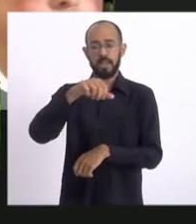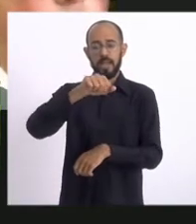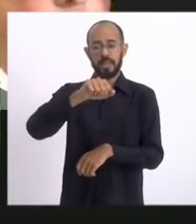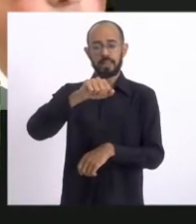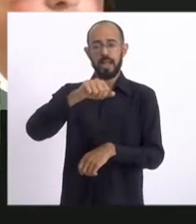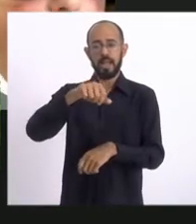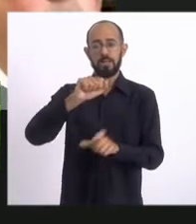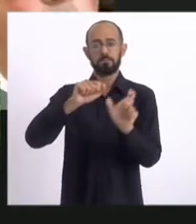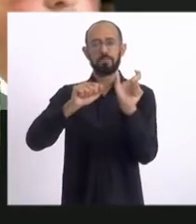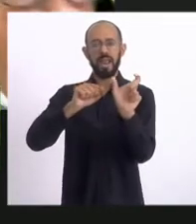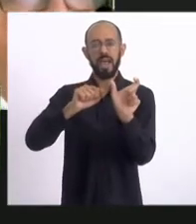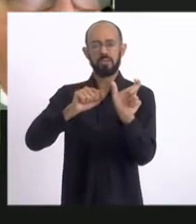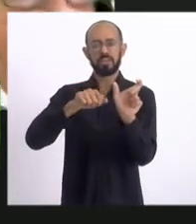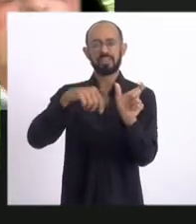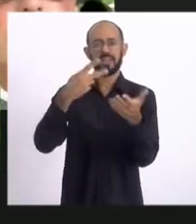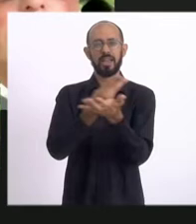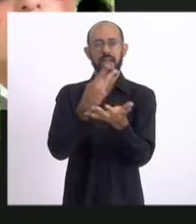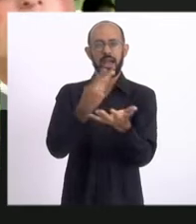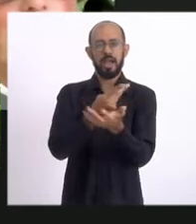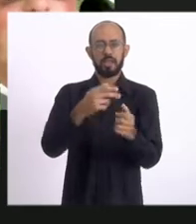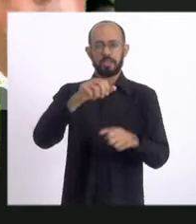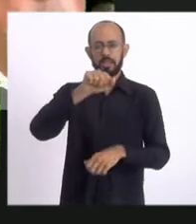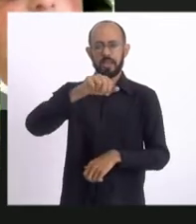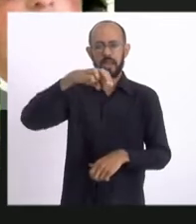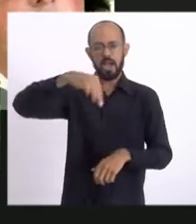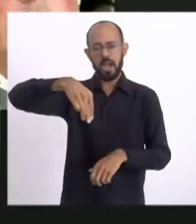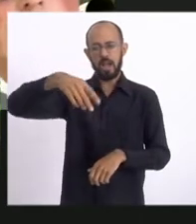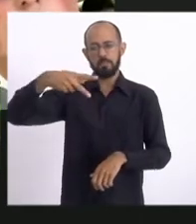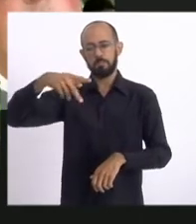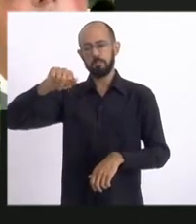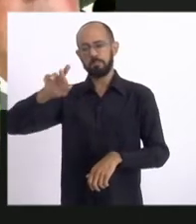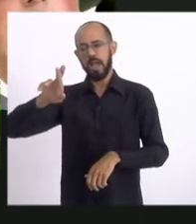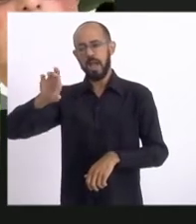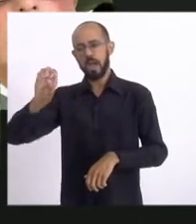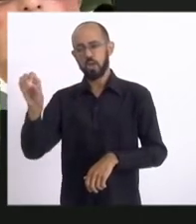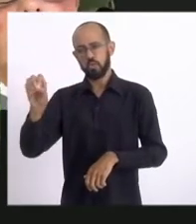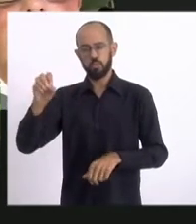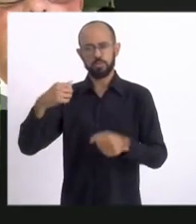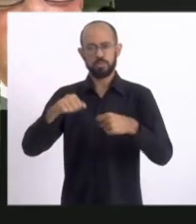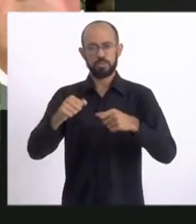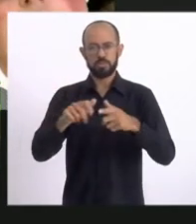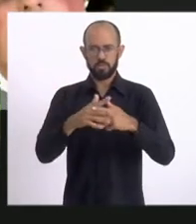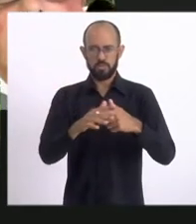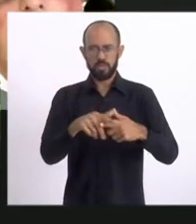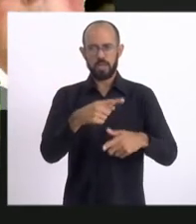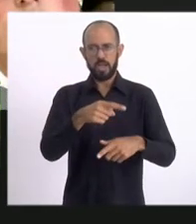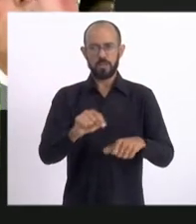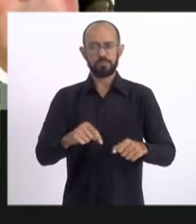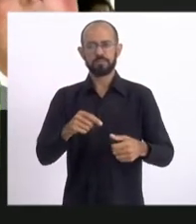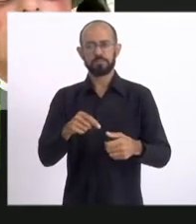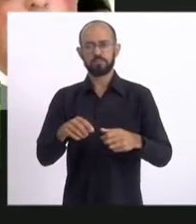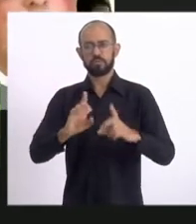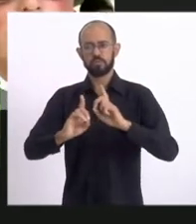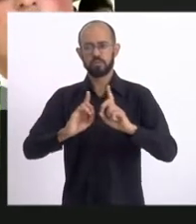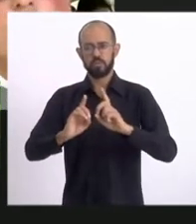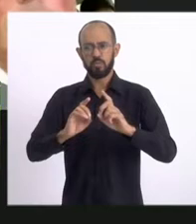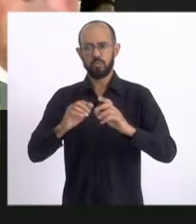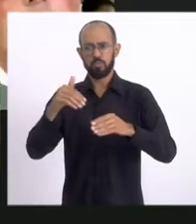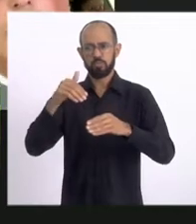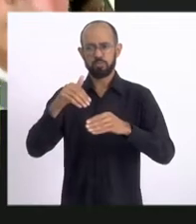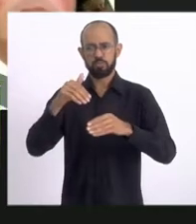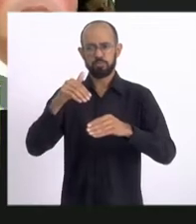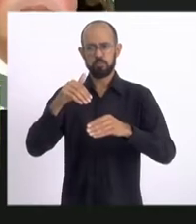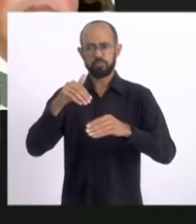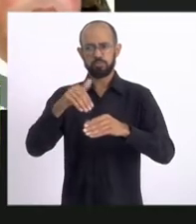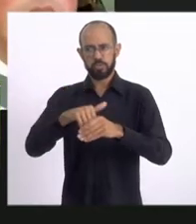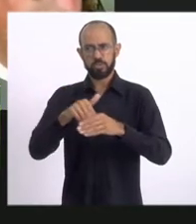Então, juridicidade com emenda, para fazer a correção. Em discussão e votação, aprovado. Vossa Excelência me concede uma